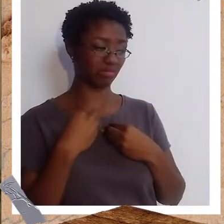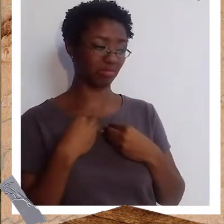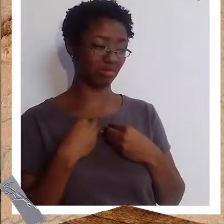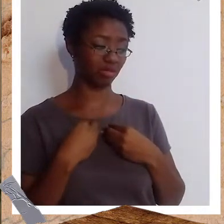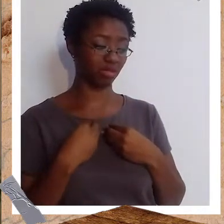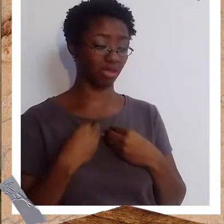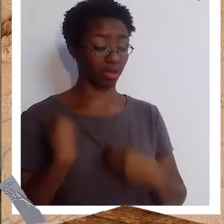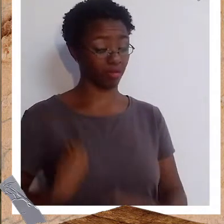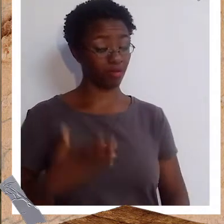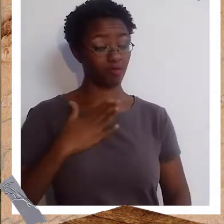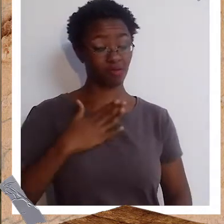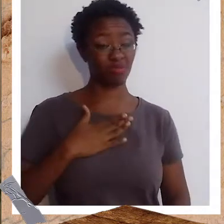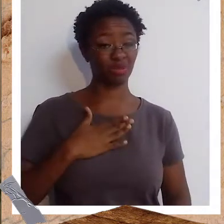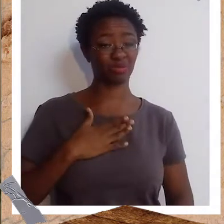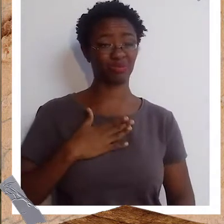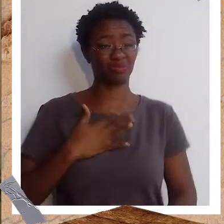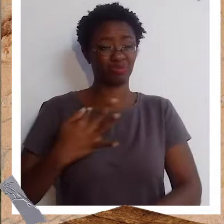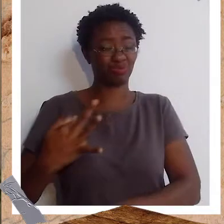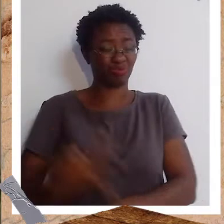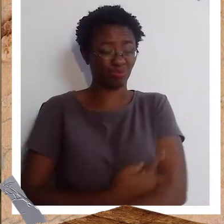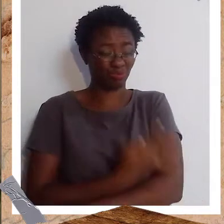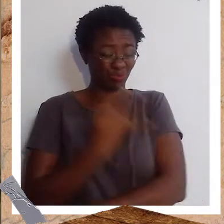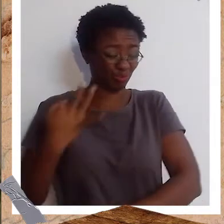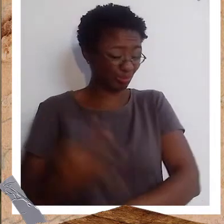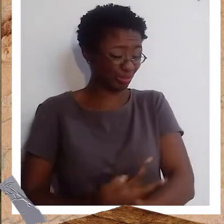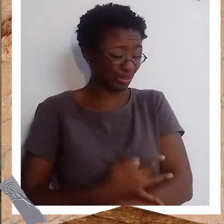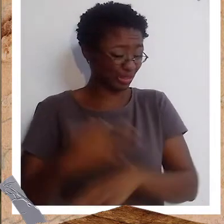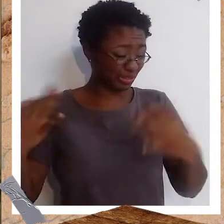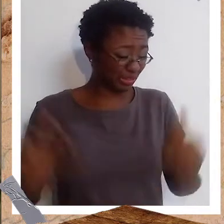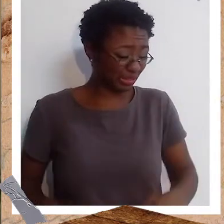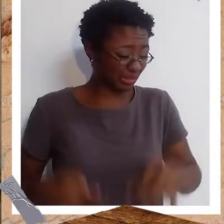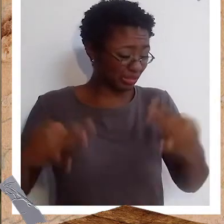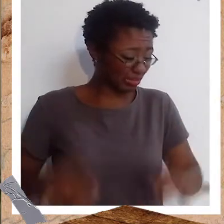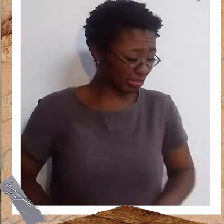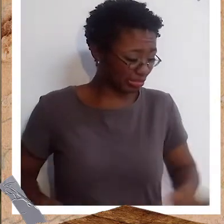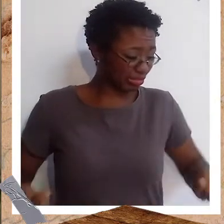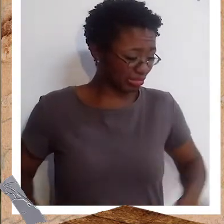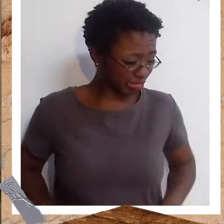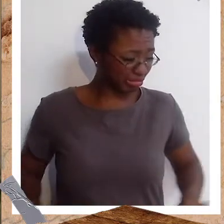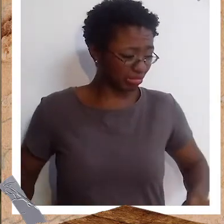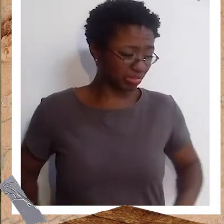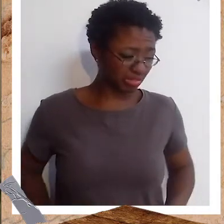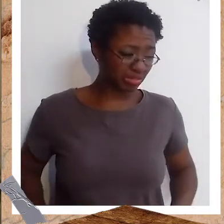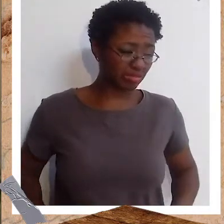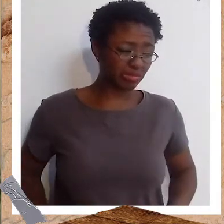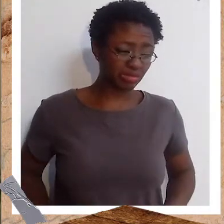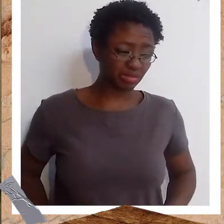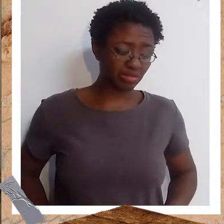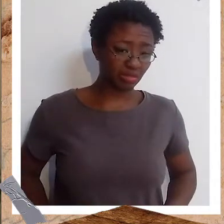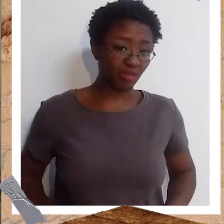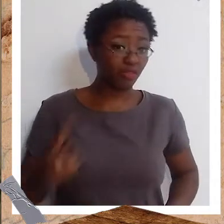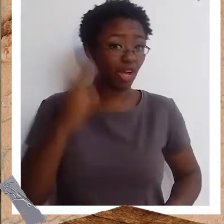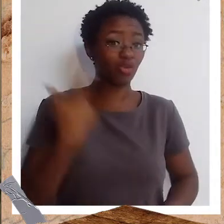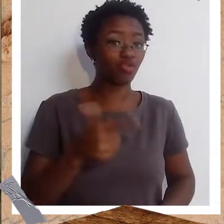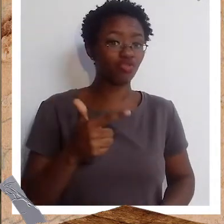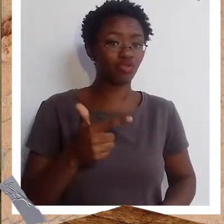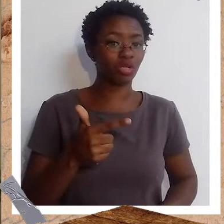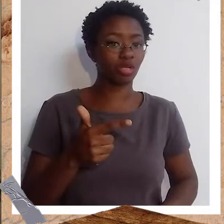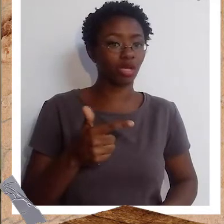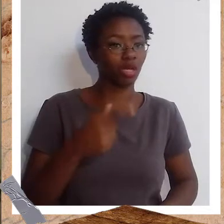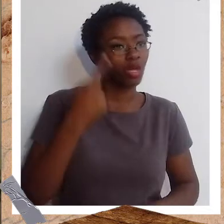viver, que ninguém deu-me valor. Não sei se foi por eu ser de cor.